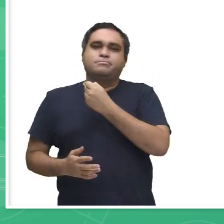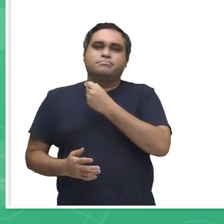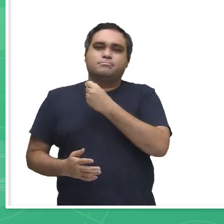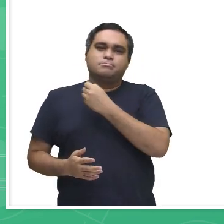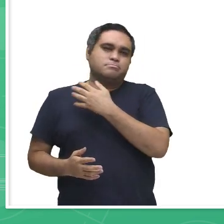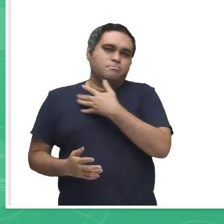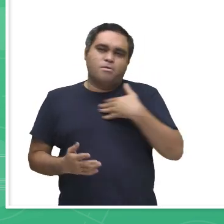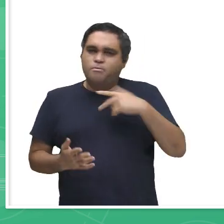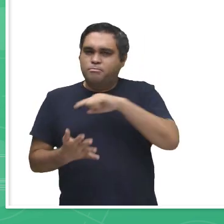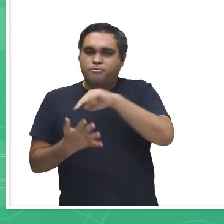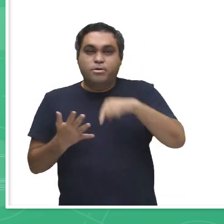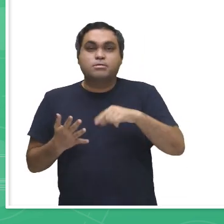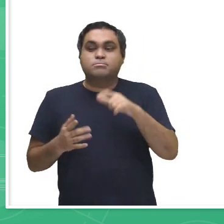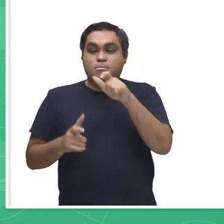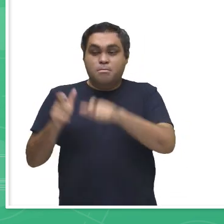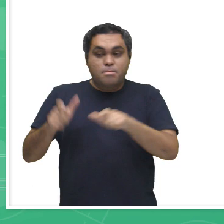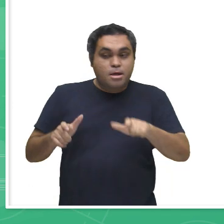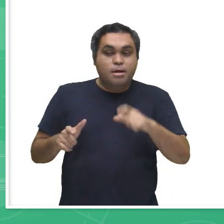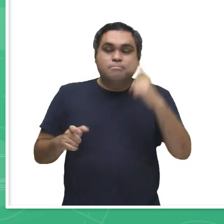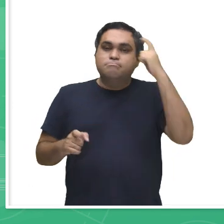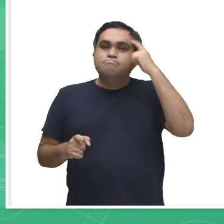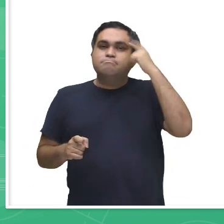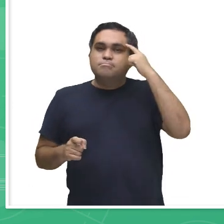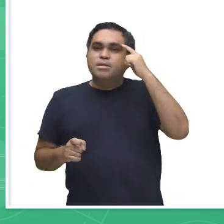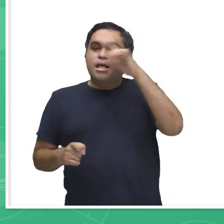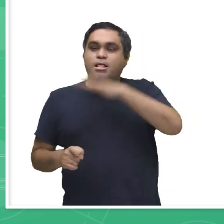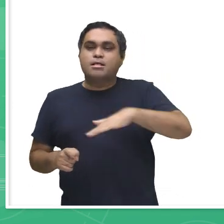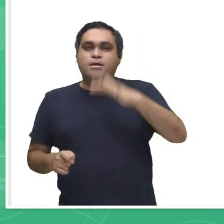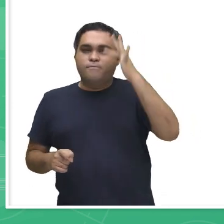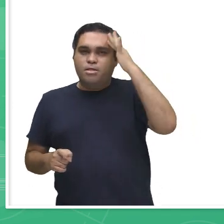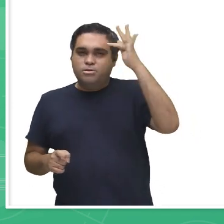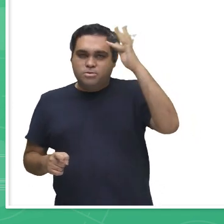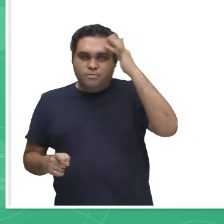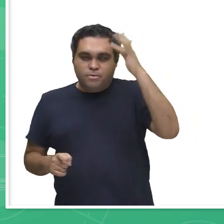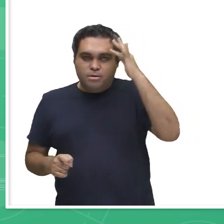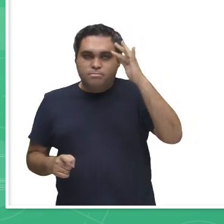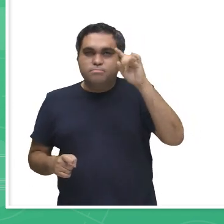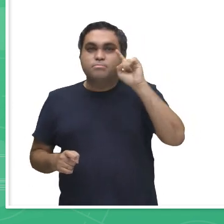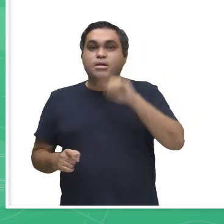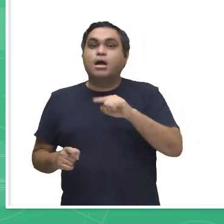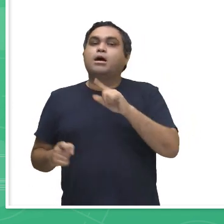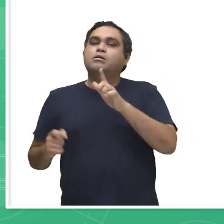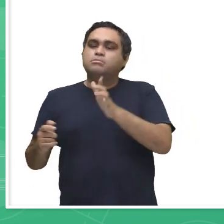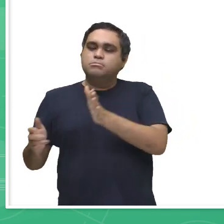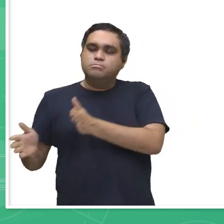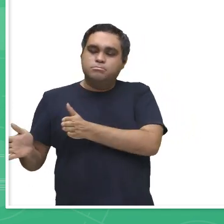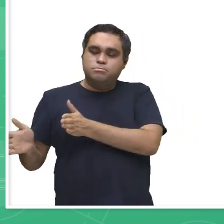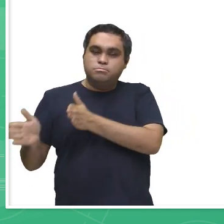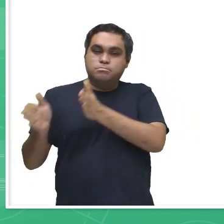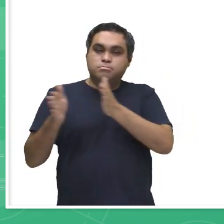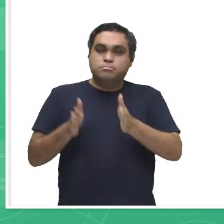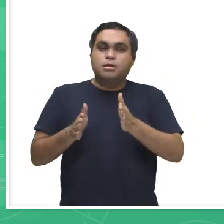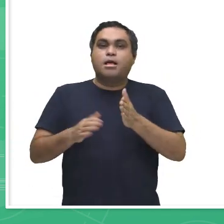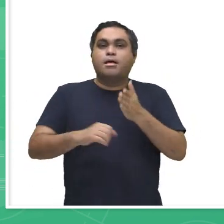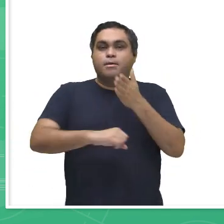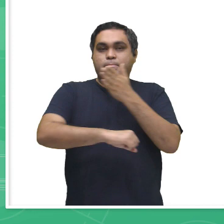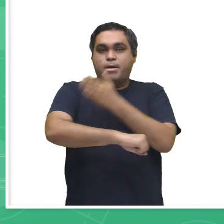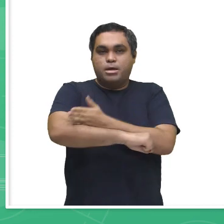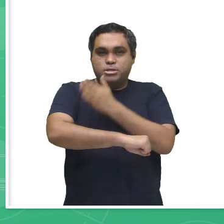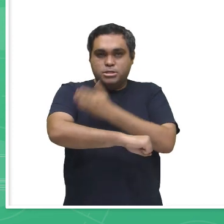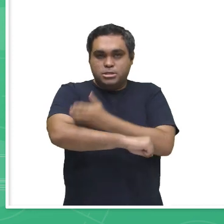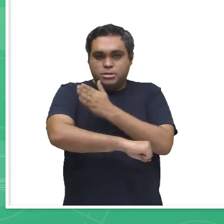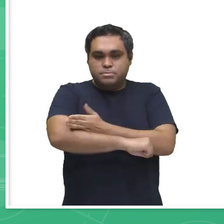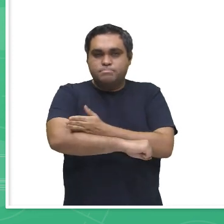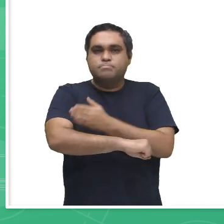entrando aqui naquele período que nós vamos chamar de Idade Média. Olha só. E também, junto com a Idade Média, todo